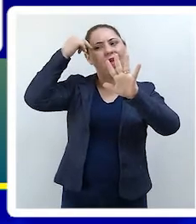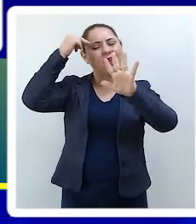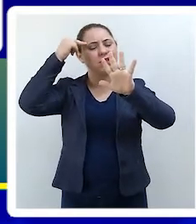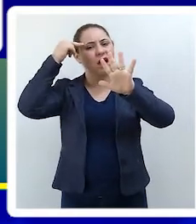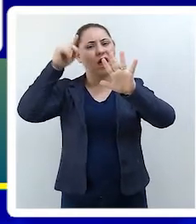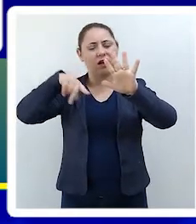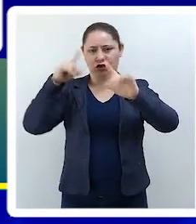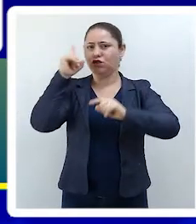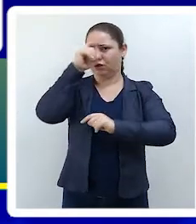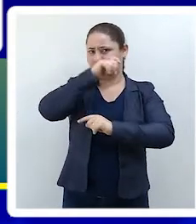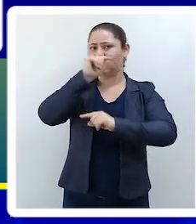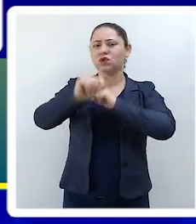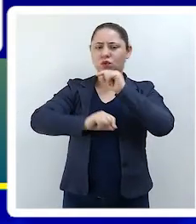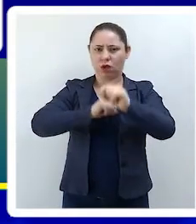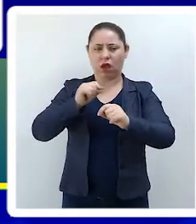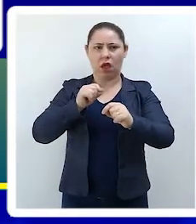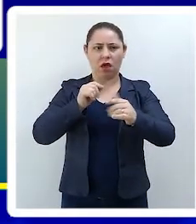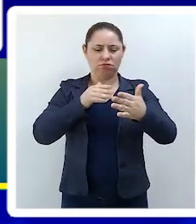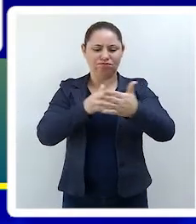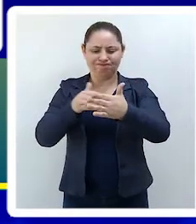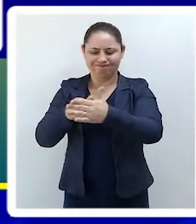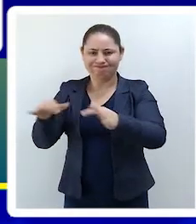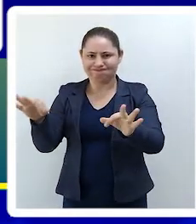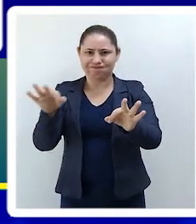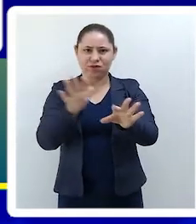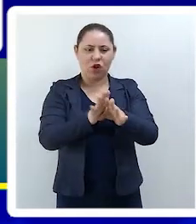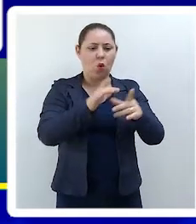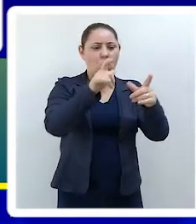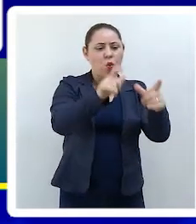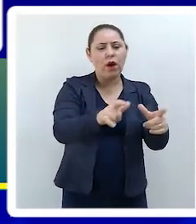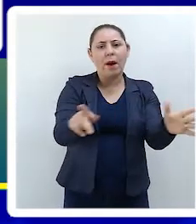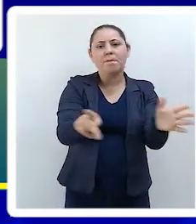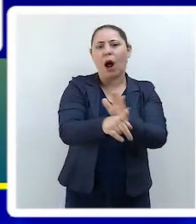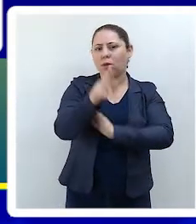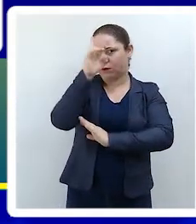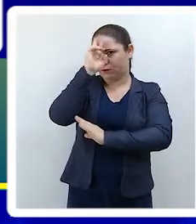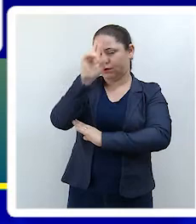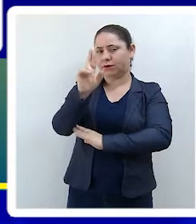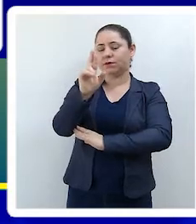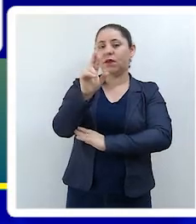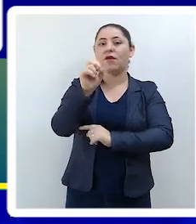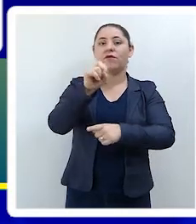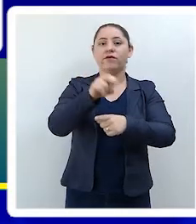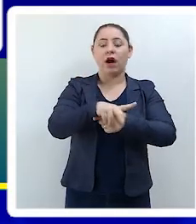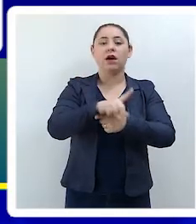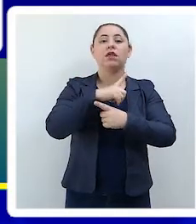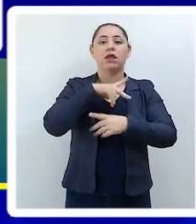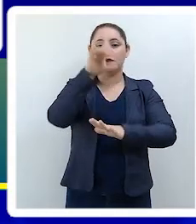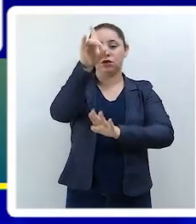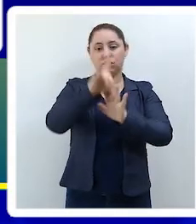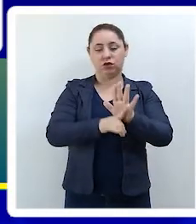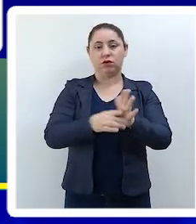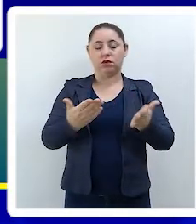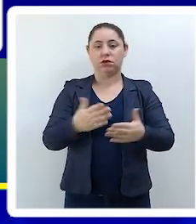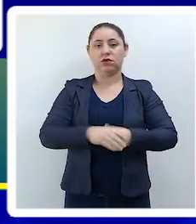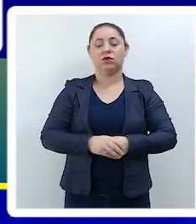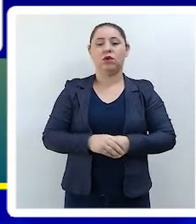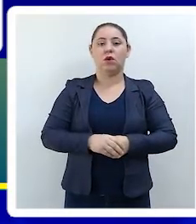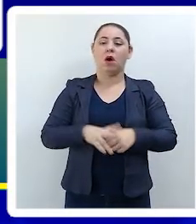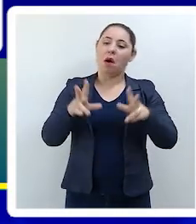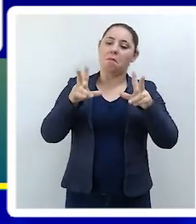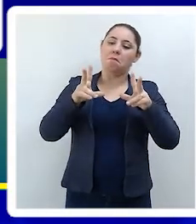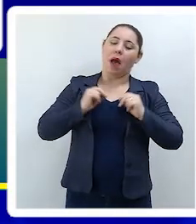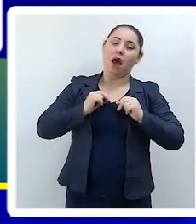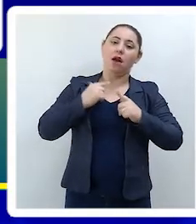a mulher é difícil quebrar essas barreiras, né, e ocupar os espaços de liderança, ocupar os espaços que ela tem direito